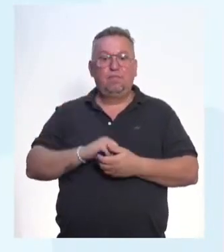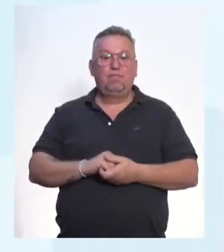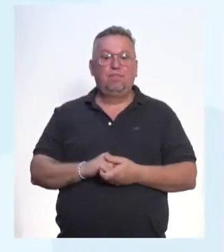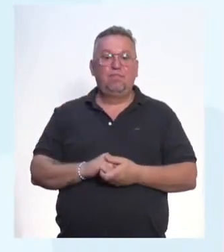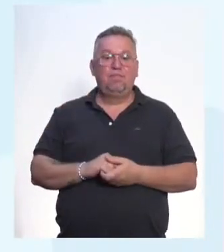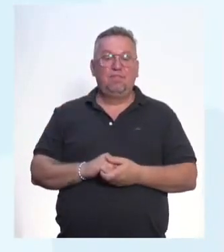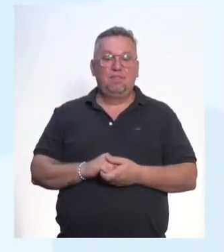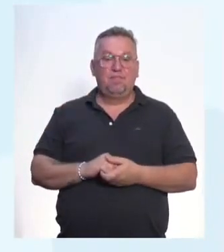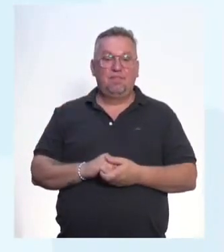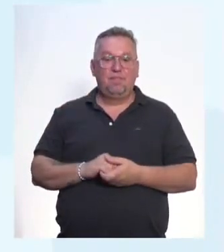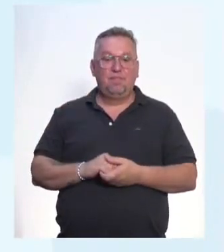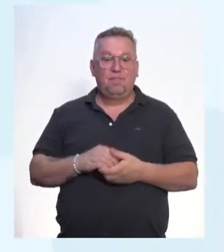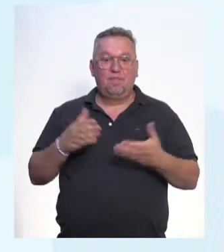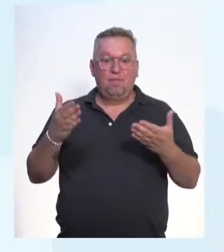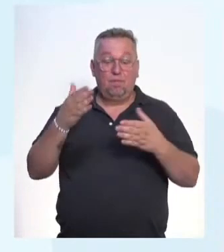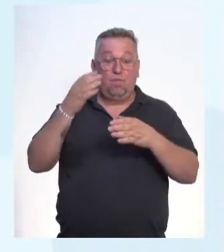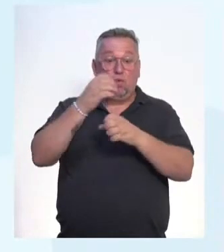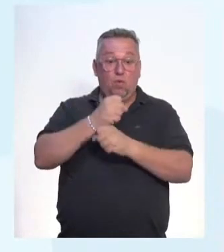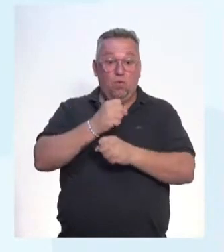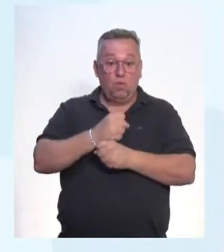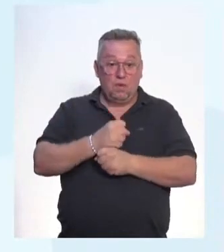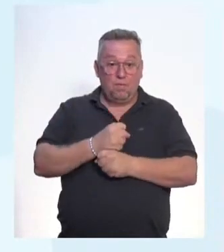zerinhos. Agora, vamos somar.